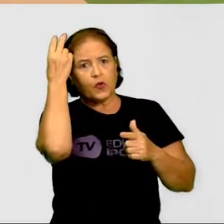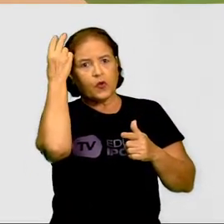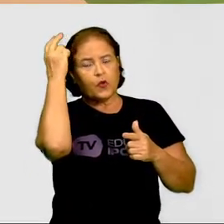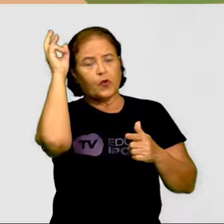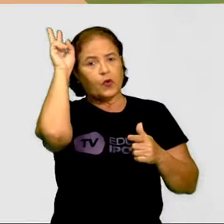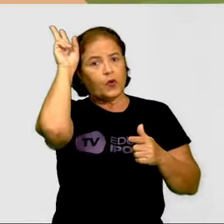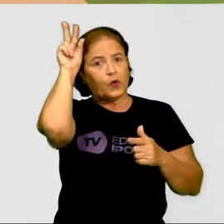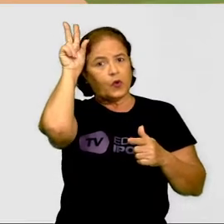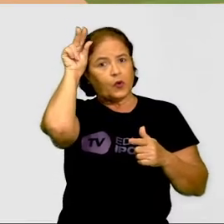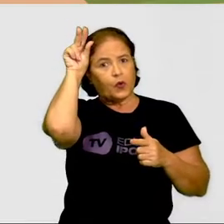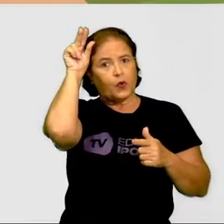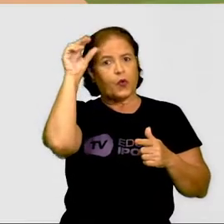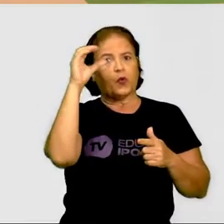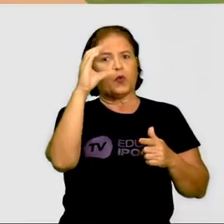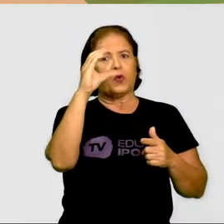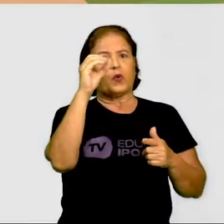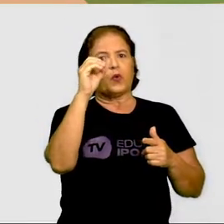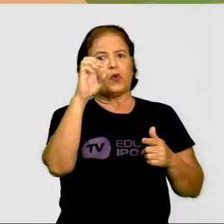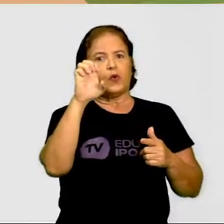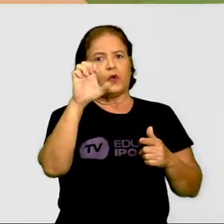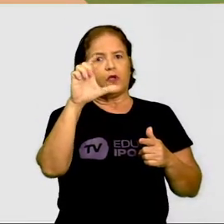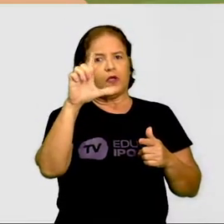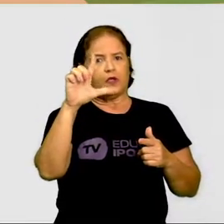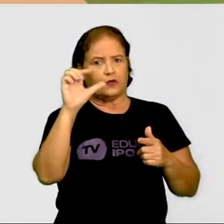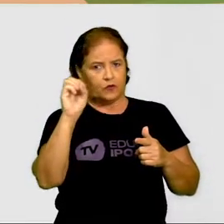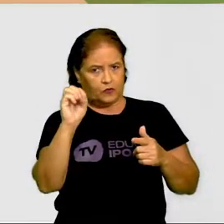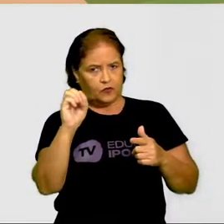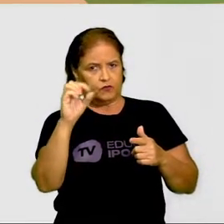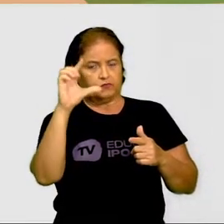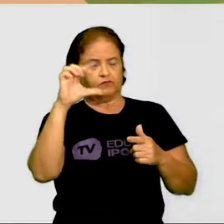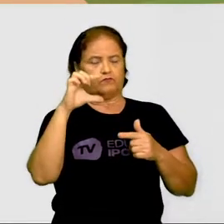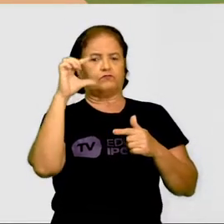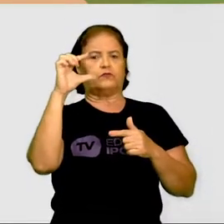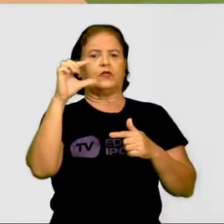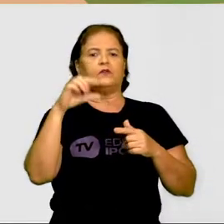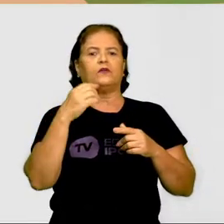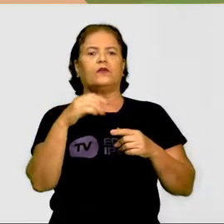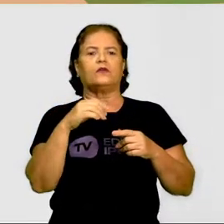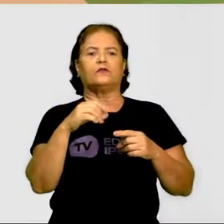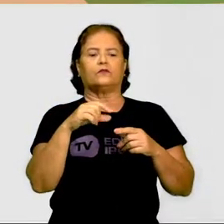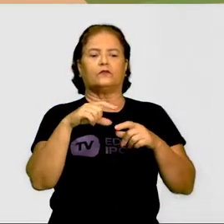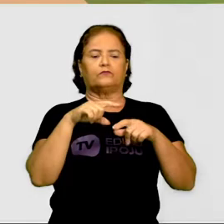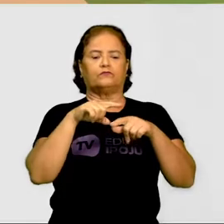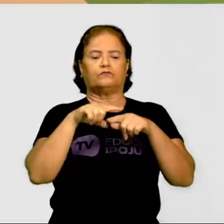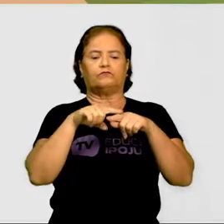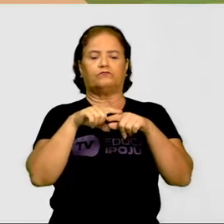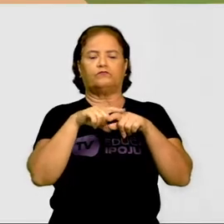um caracol de tamanho pequeno. Então, nós temos aqui